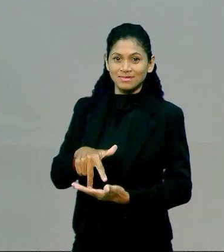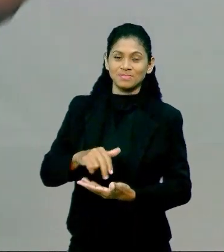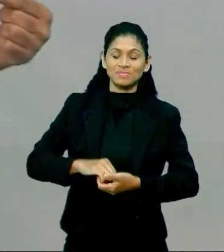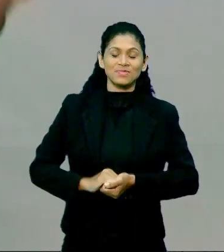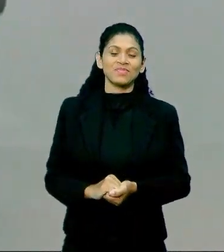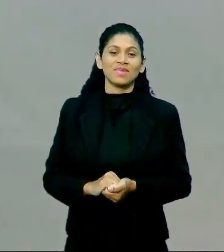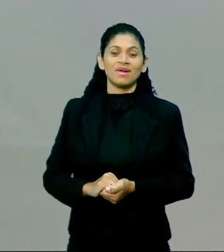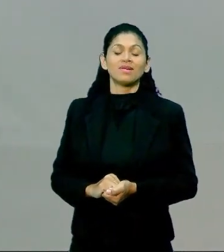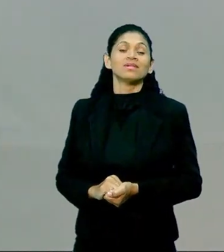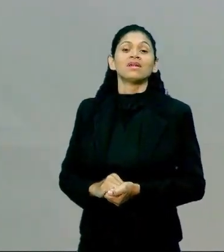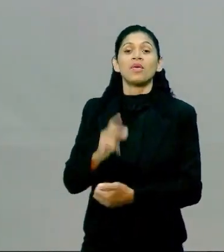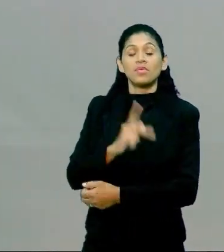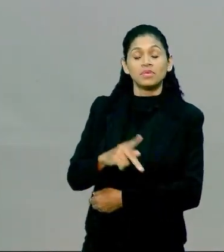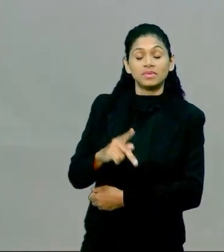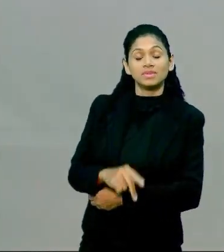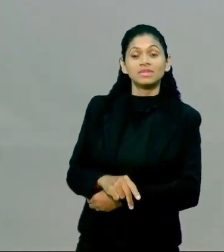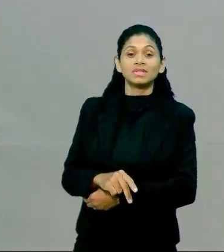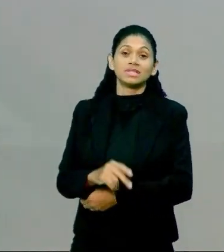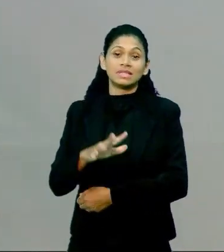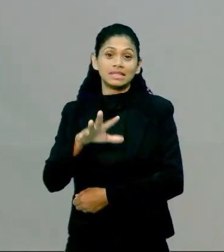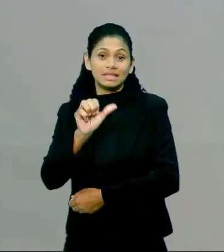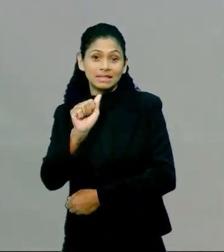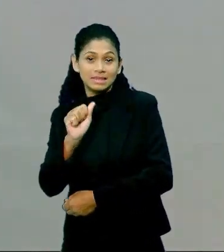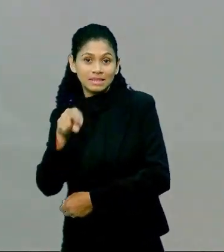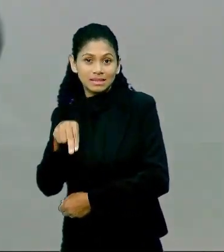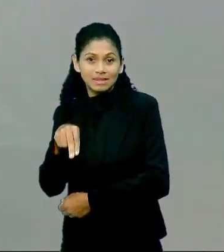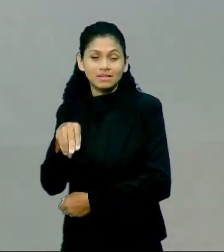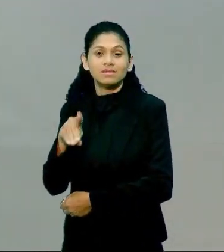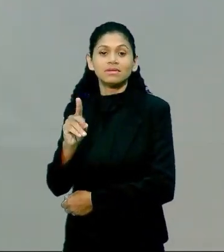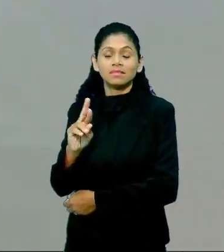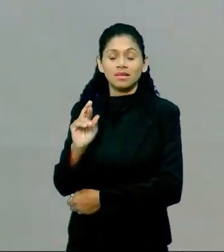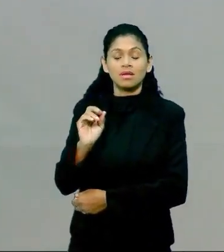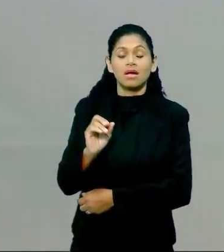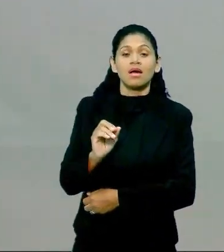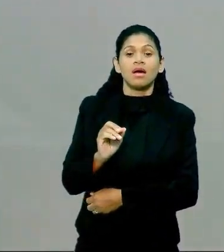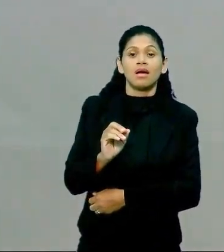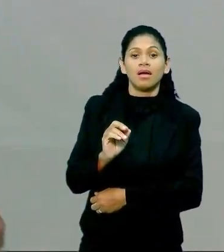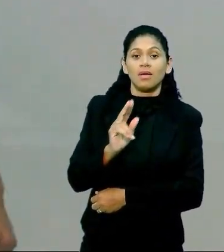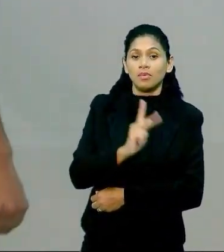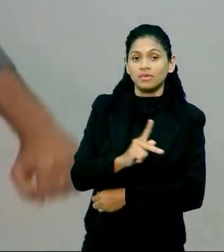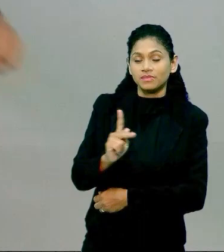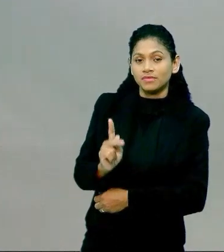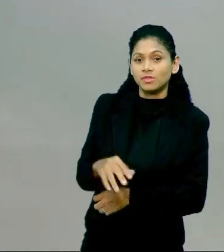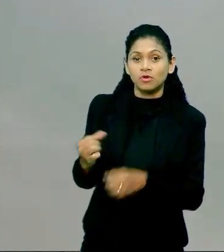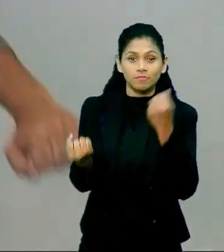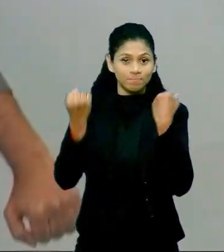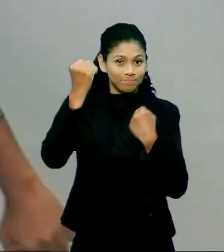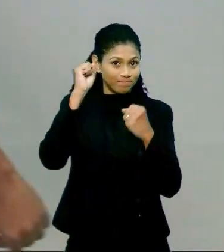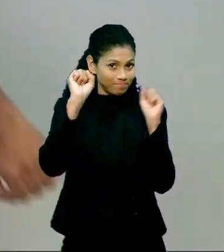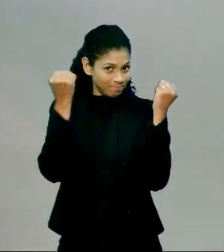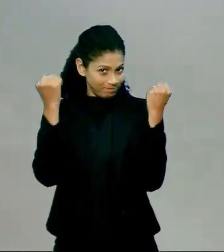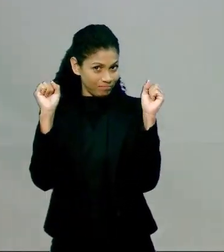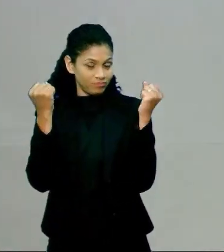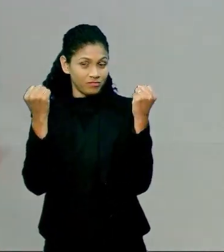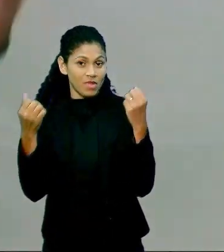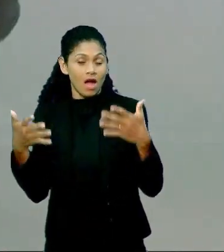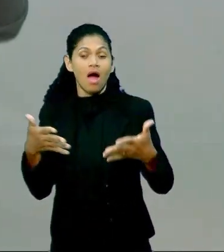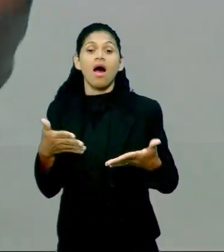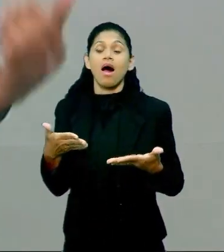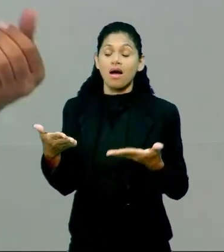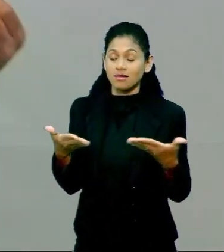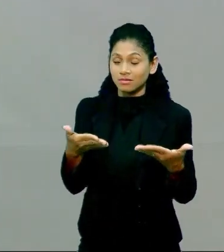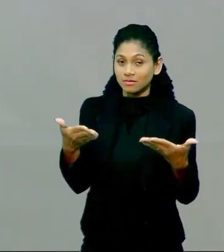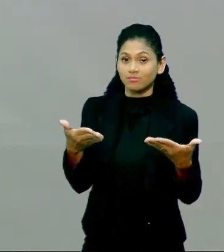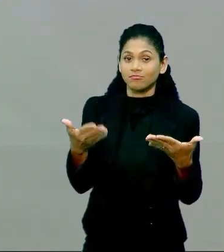E aí, eu sou o André Vasconcelos, professor de Educação Física. E agora, meu amor, se prepara porque agora é só no sapatinho.